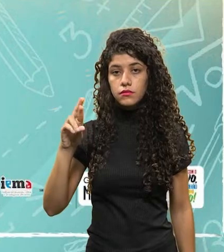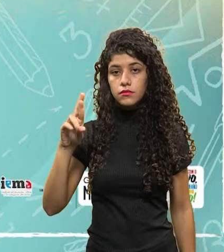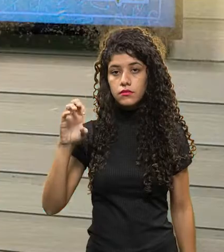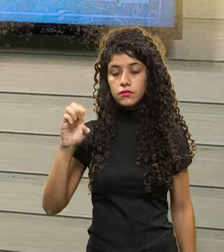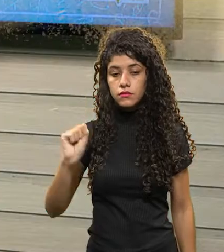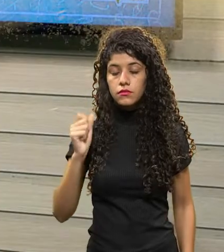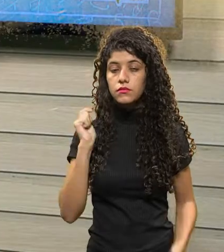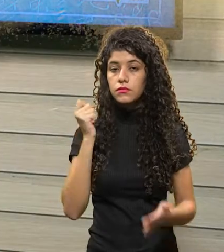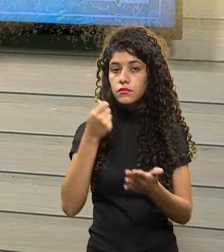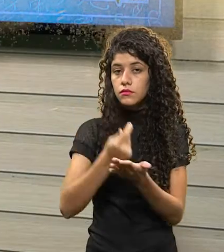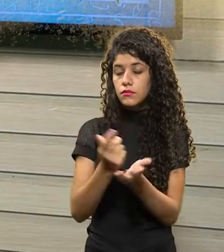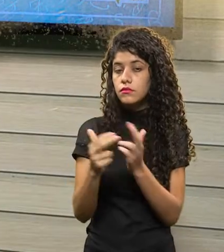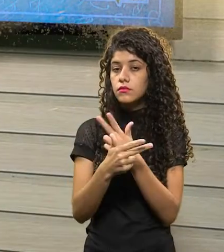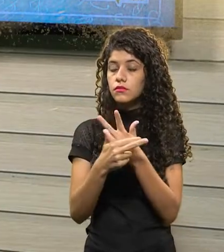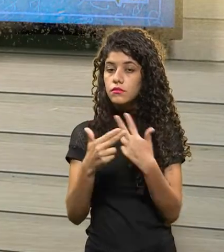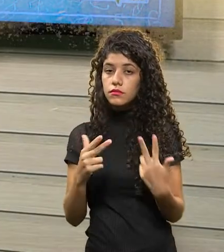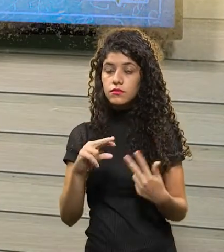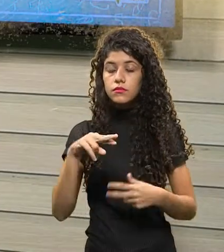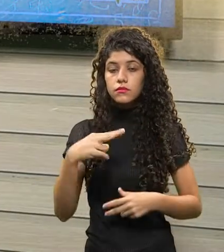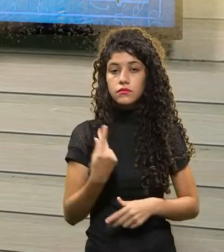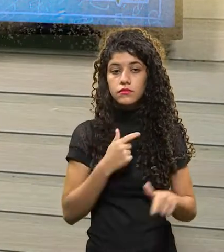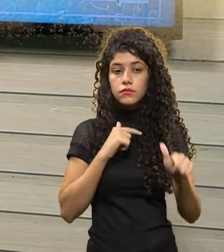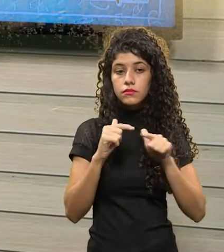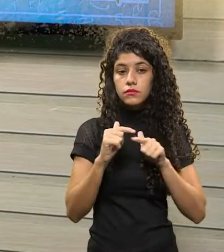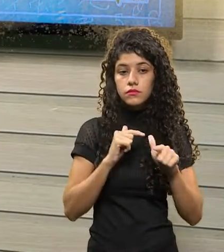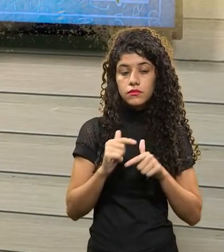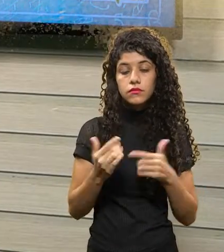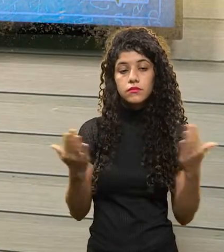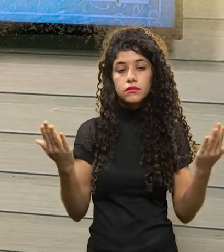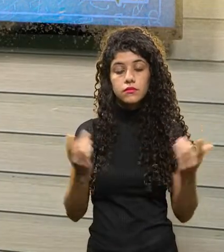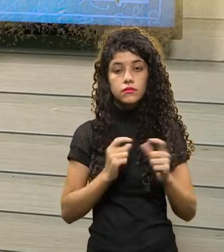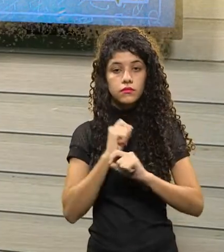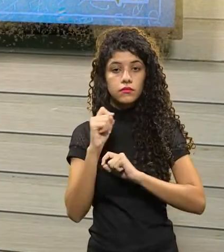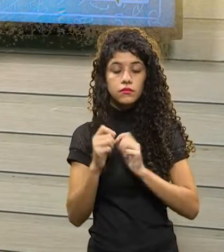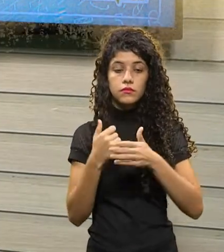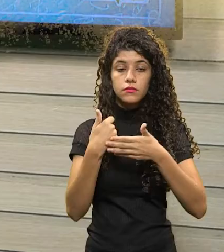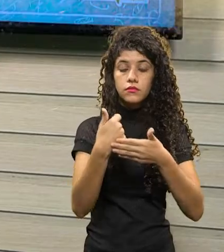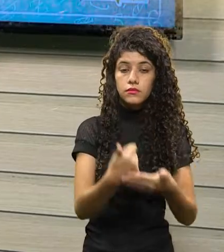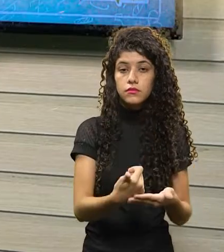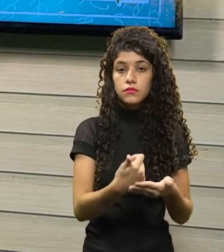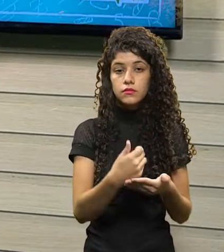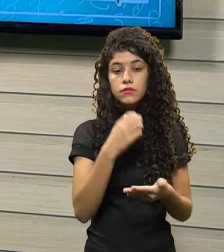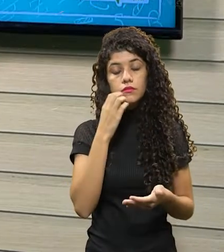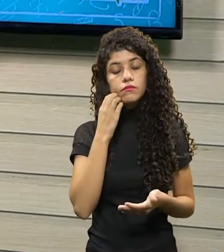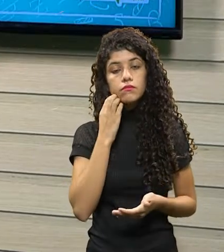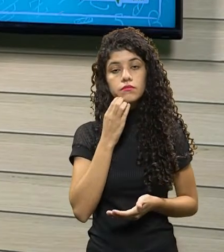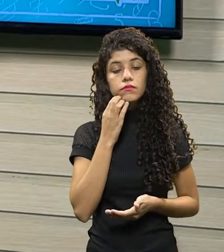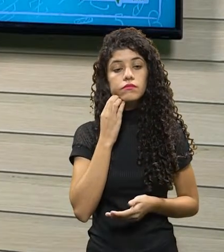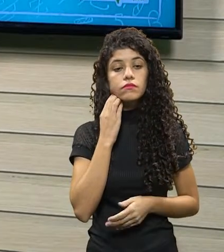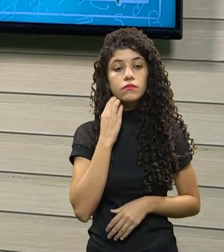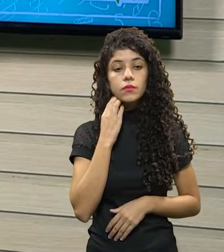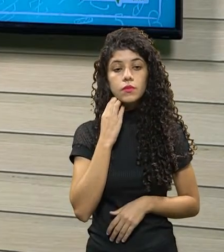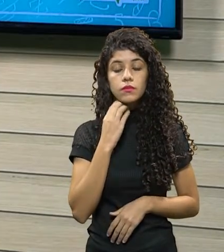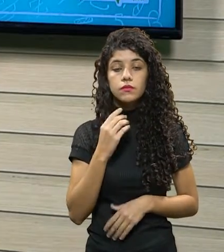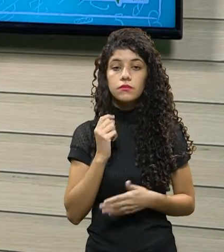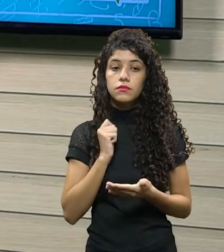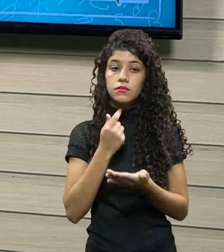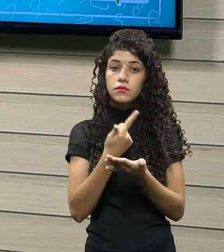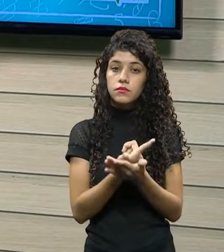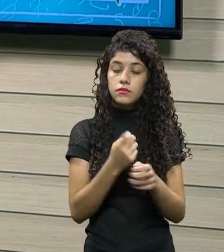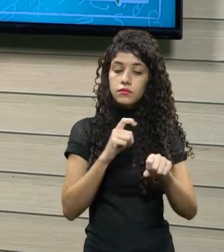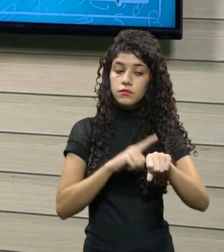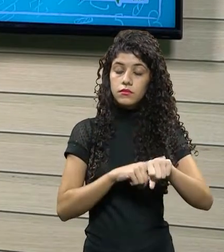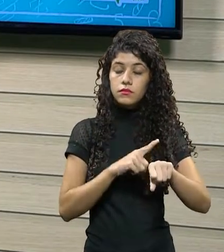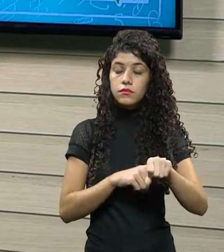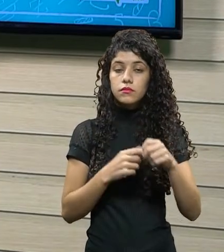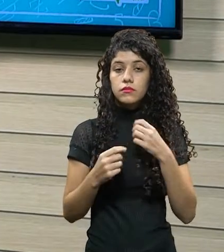comprado produtos, mercadorias ou serviços. E já que eu adquiri dos meus fornecedores com uma compra a